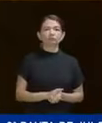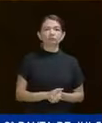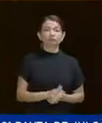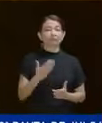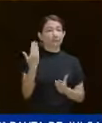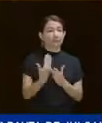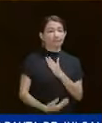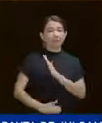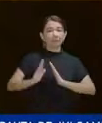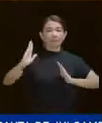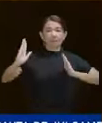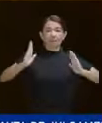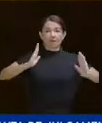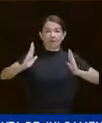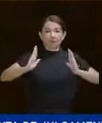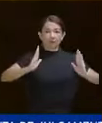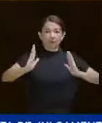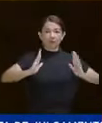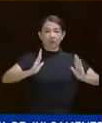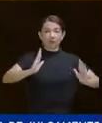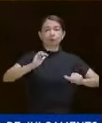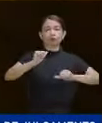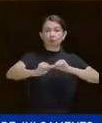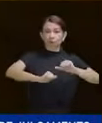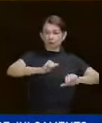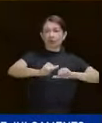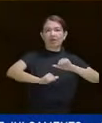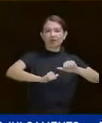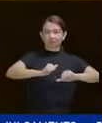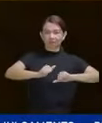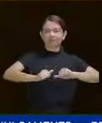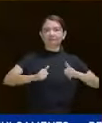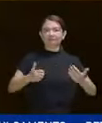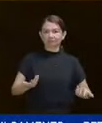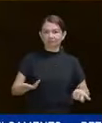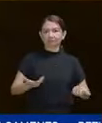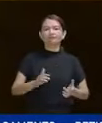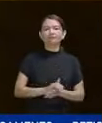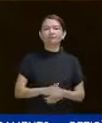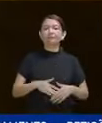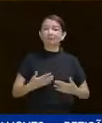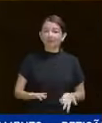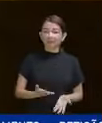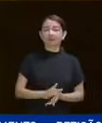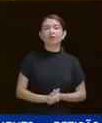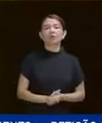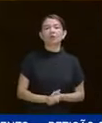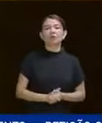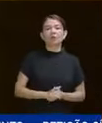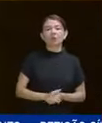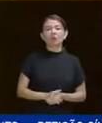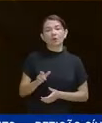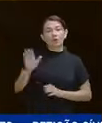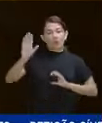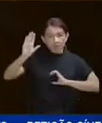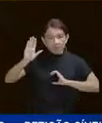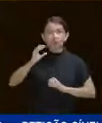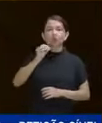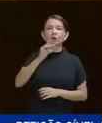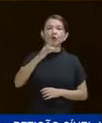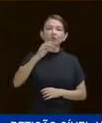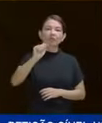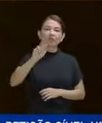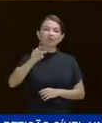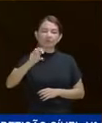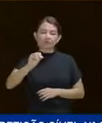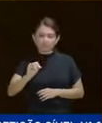E, mesmo assim, o titular insistiu em receber o fundo, senhor presidente, o